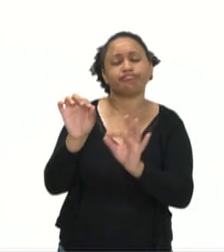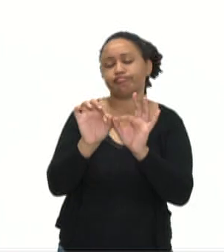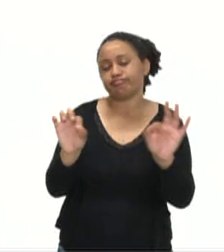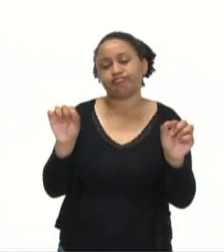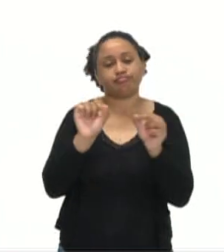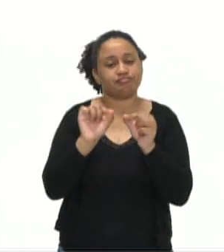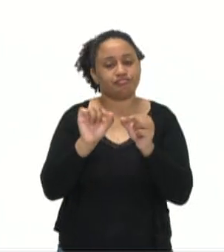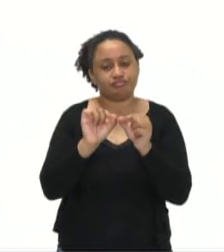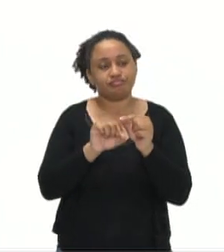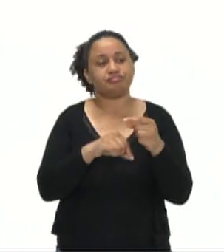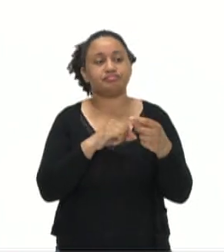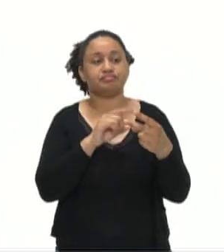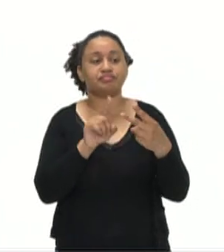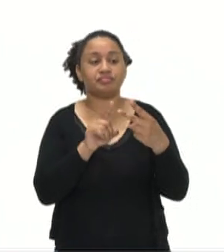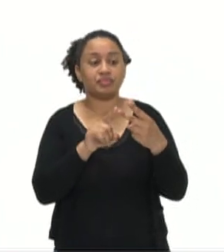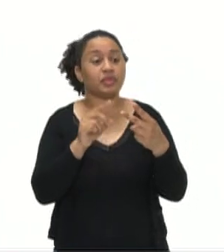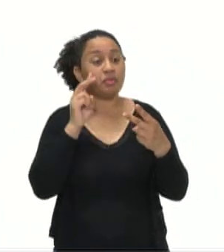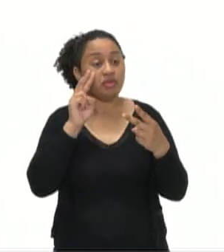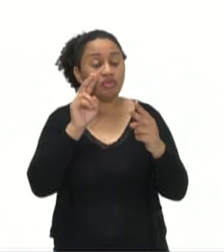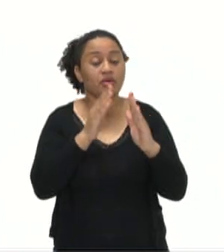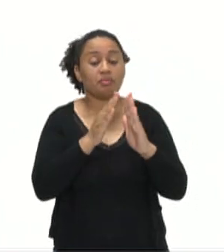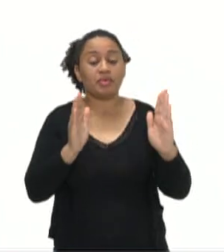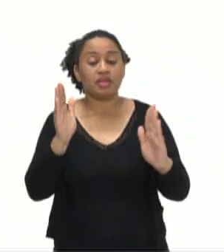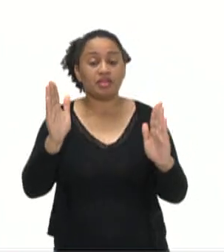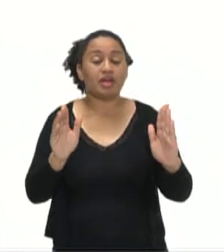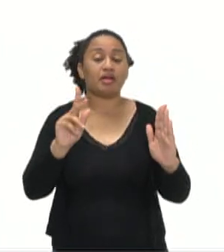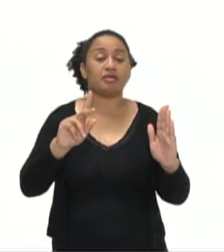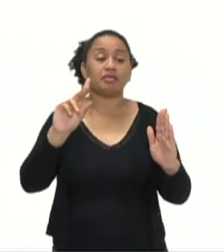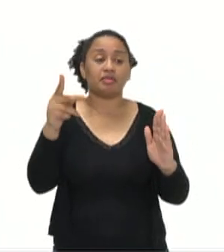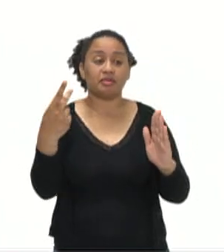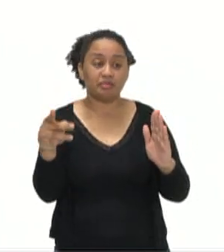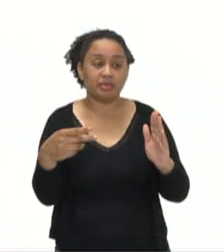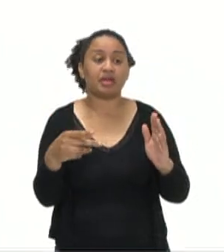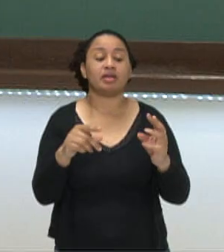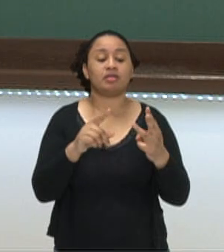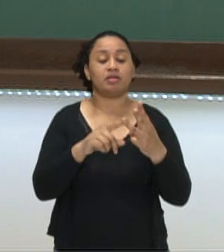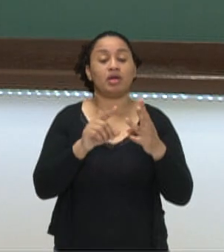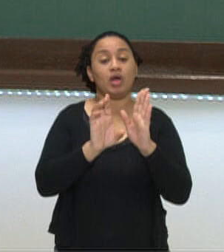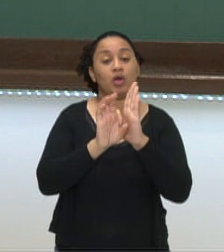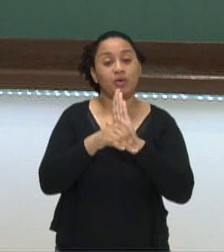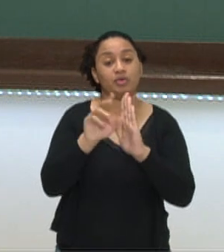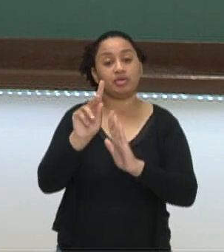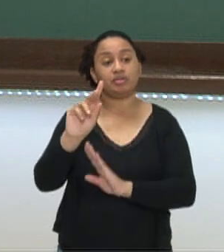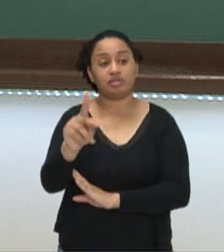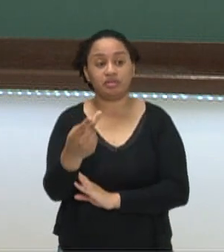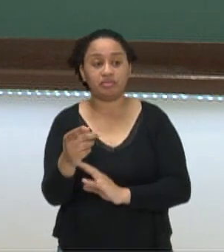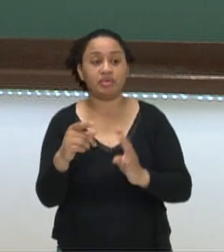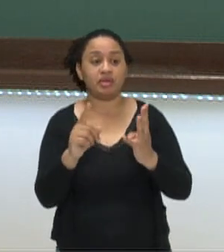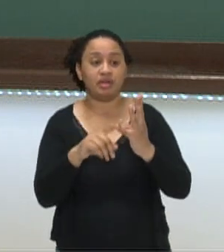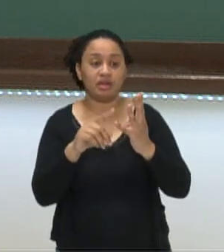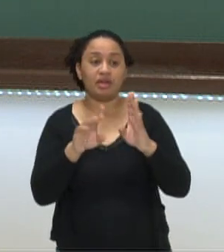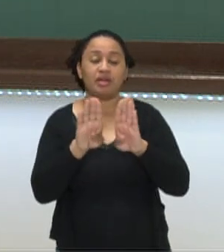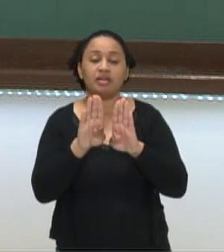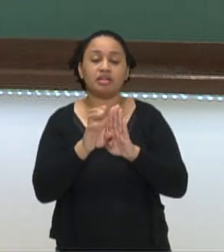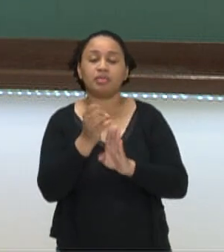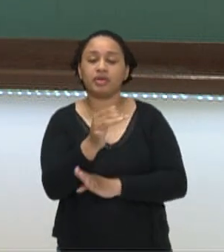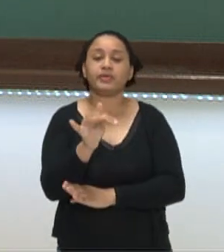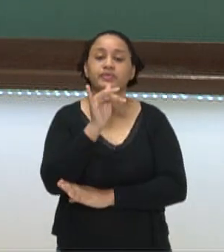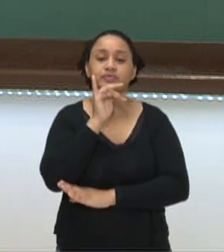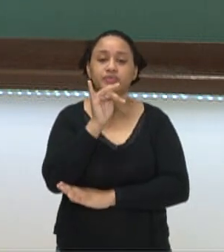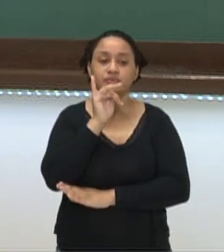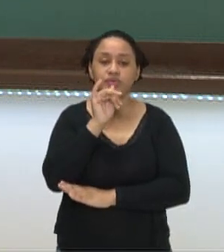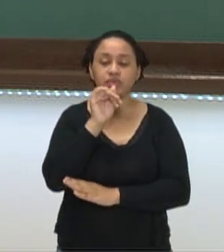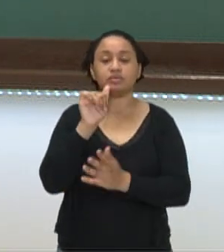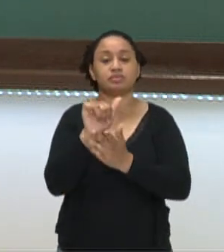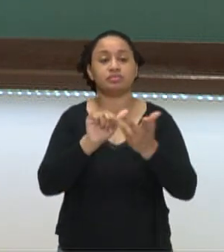simples. Vimos o que é escala de pH, o conceito de pH, e vimos ainda alguns exemplos aí